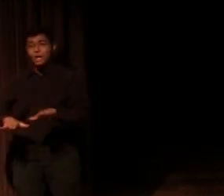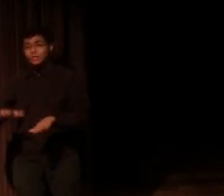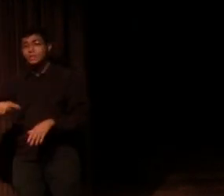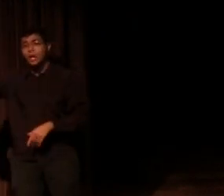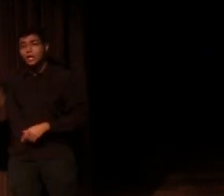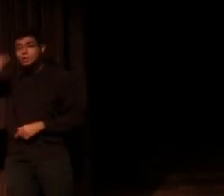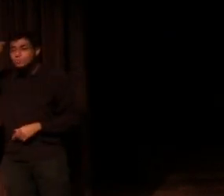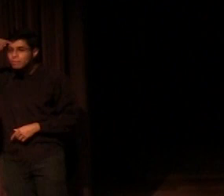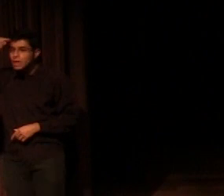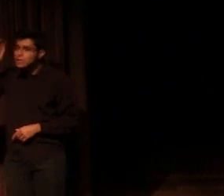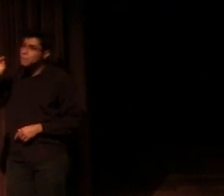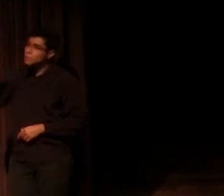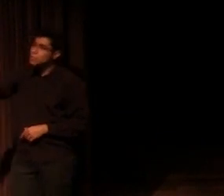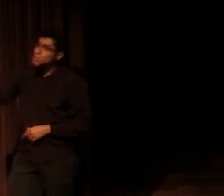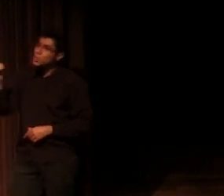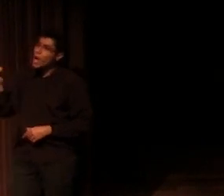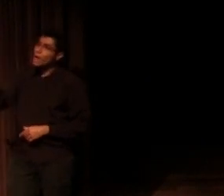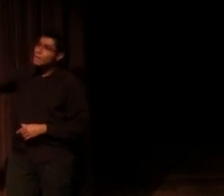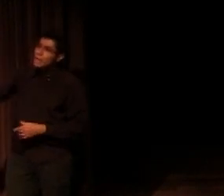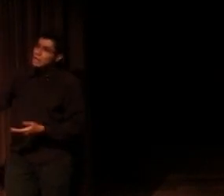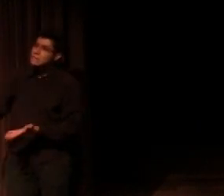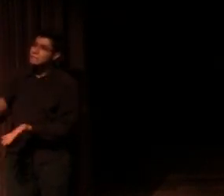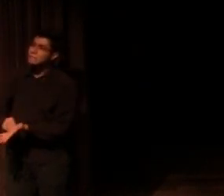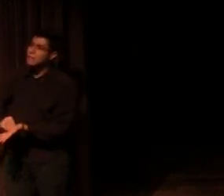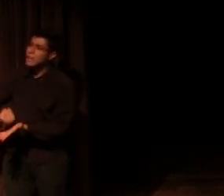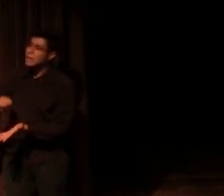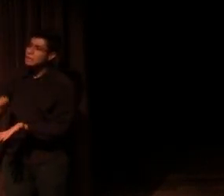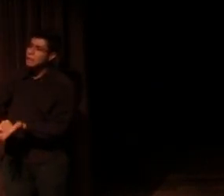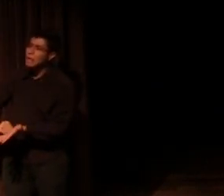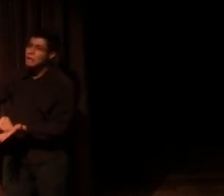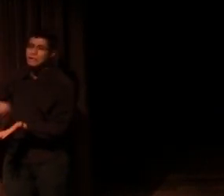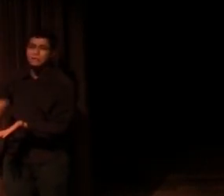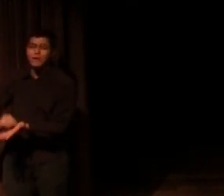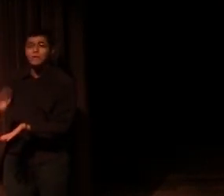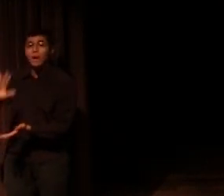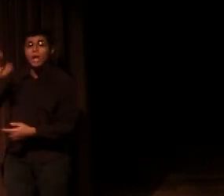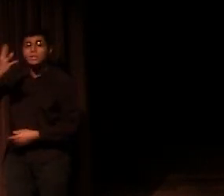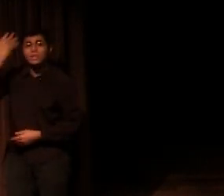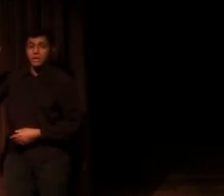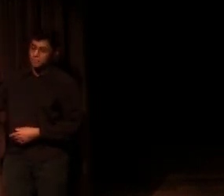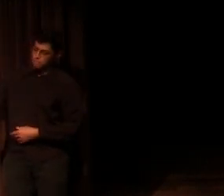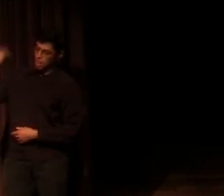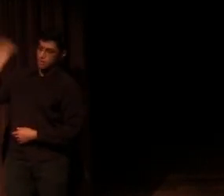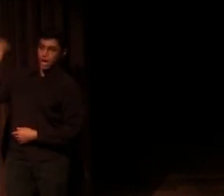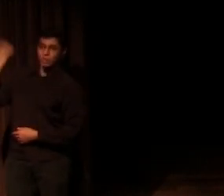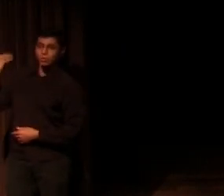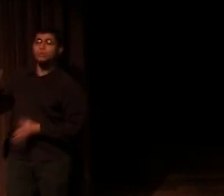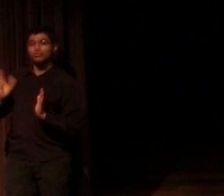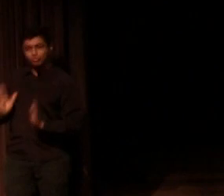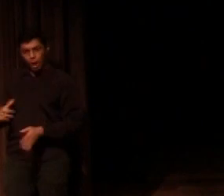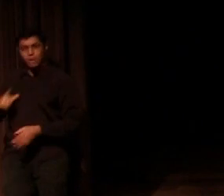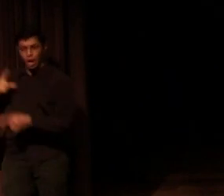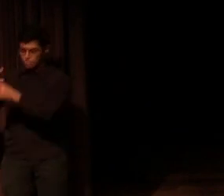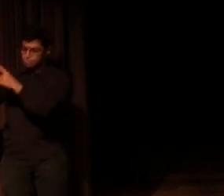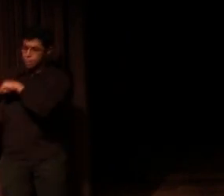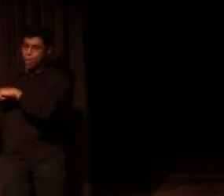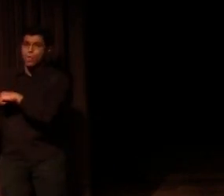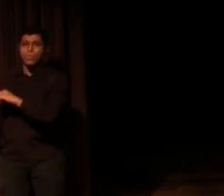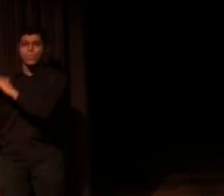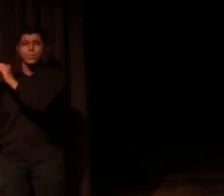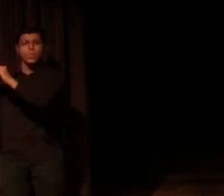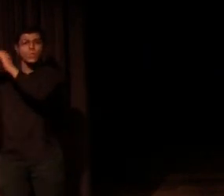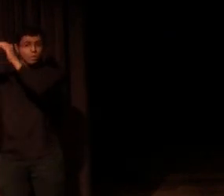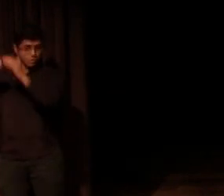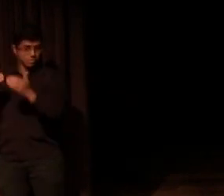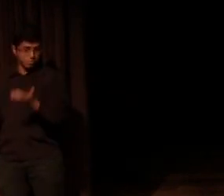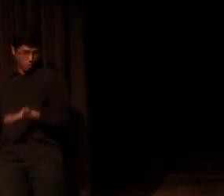né e tem muito ea gente esquece o quanto que nós já fizemos o quanto que nós avançamos é importante às vezes